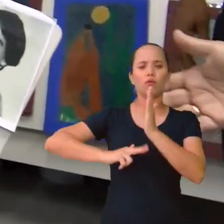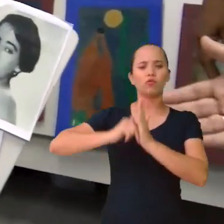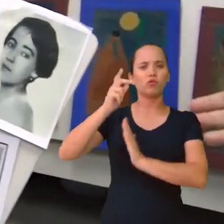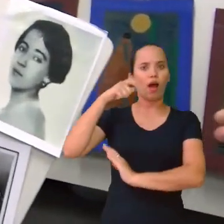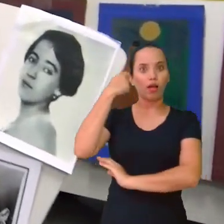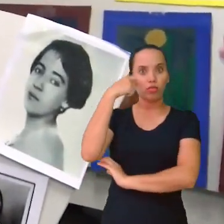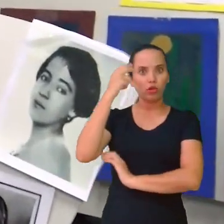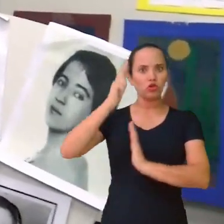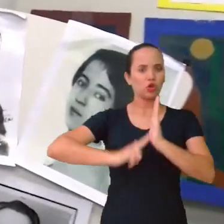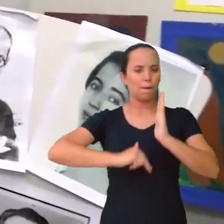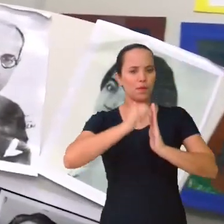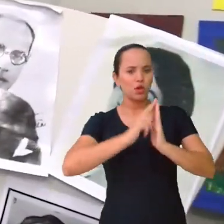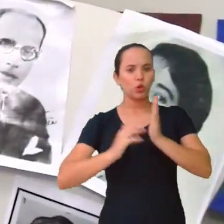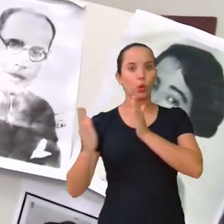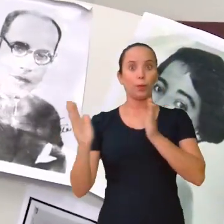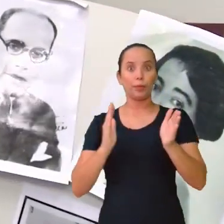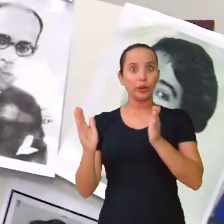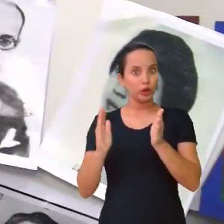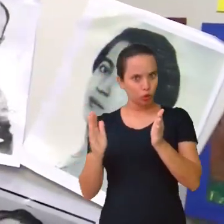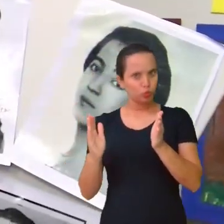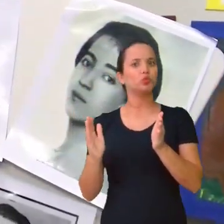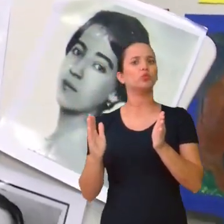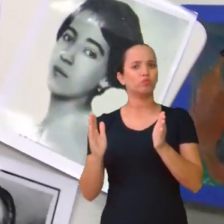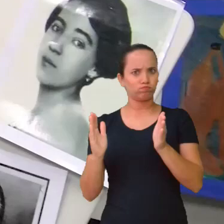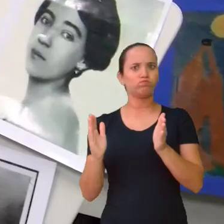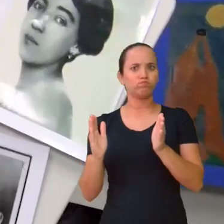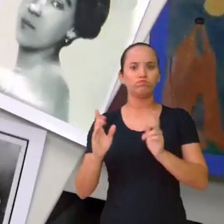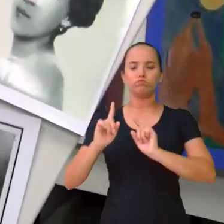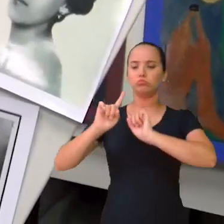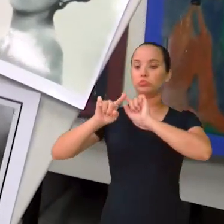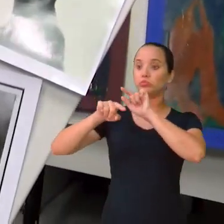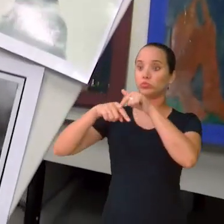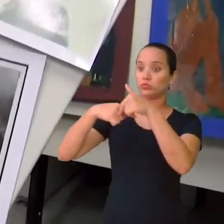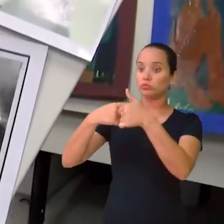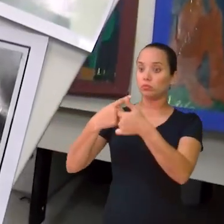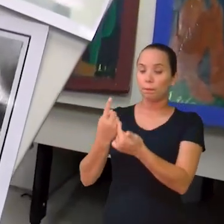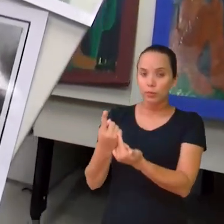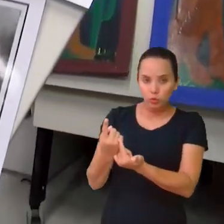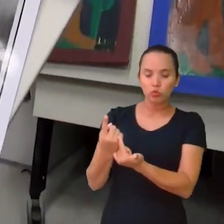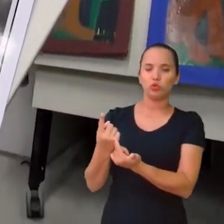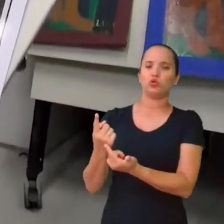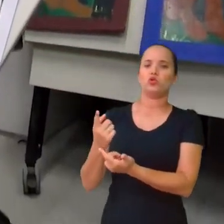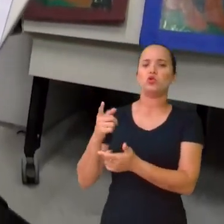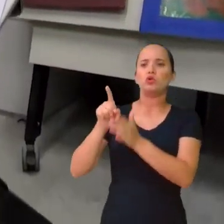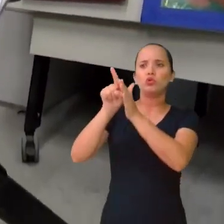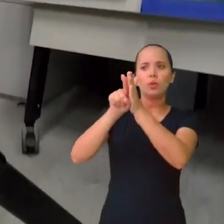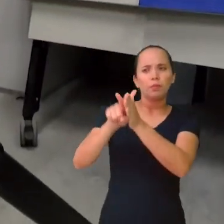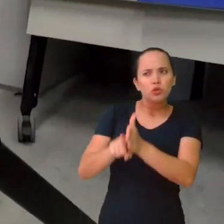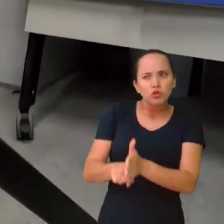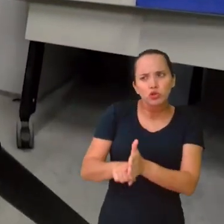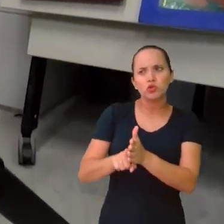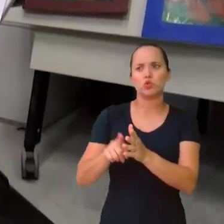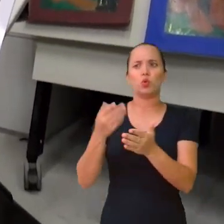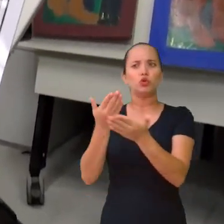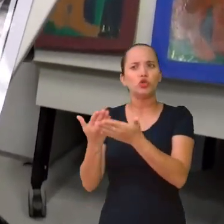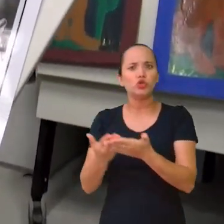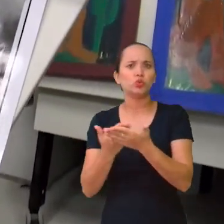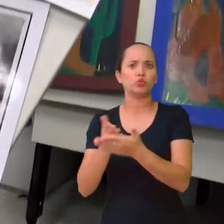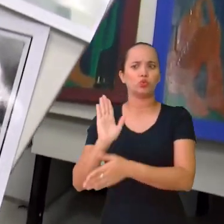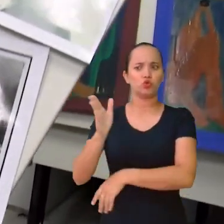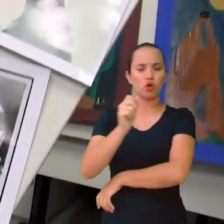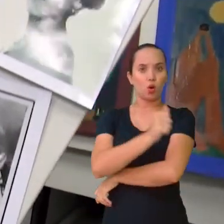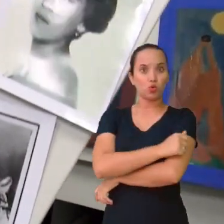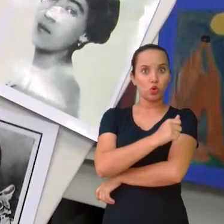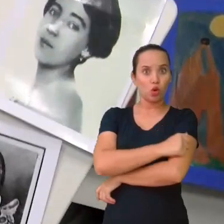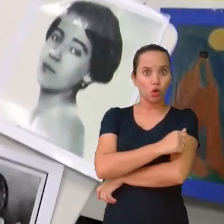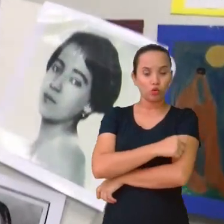da época, certo? Os pintores da época. Depois que estudamos com eles os pintores, certo?